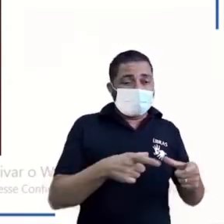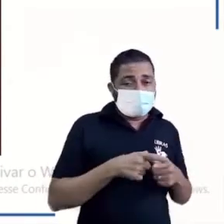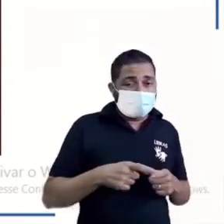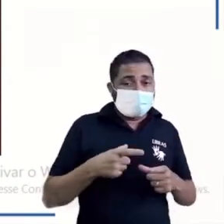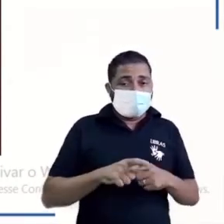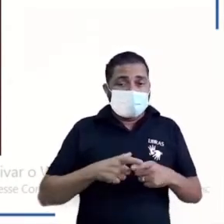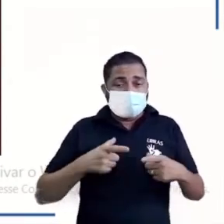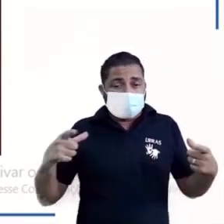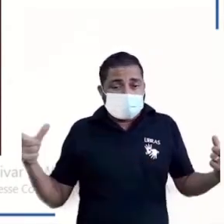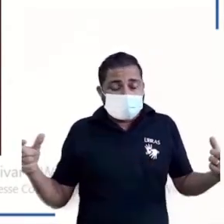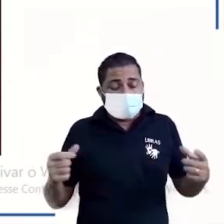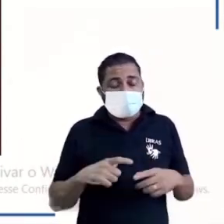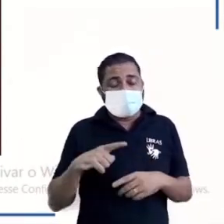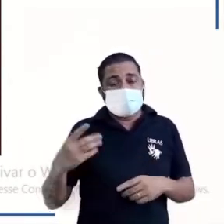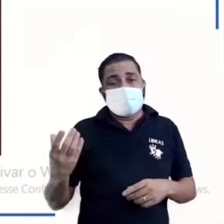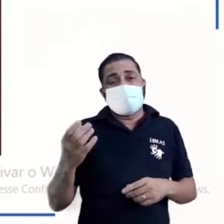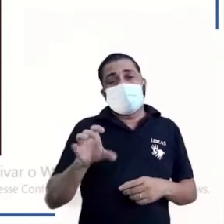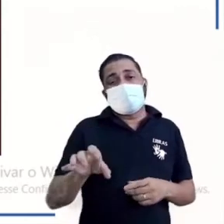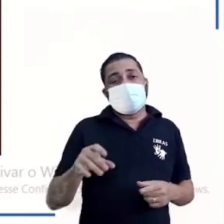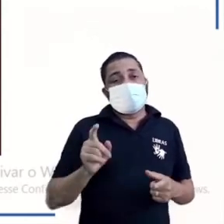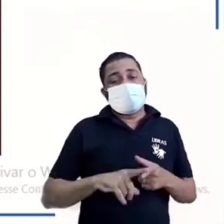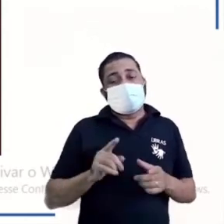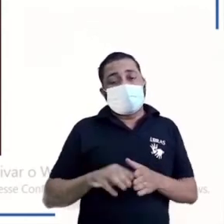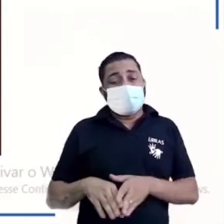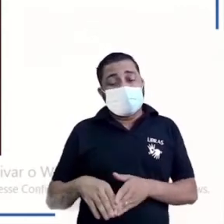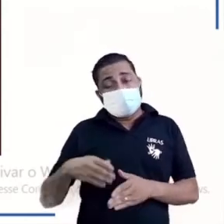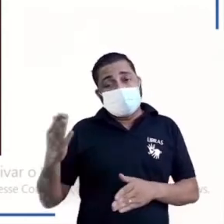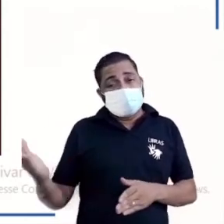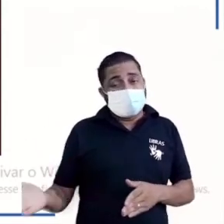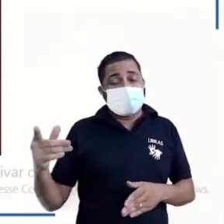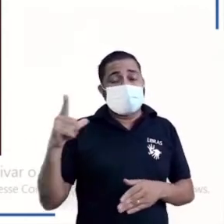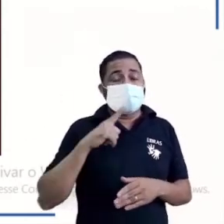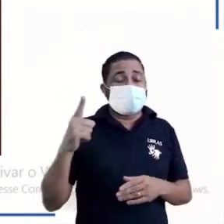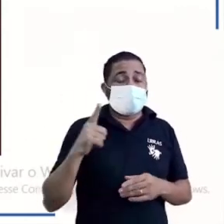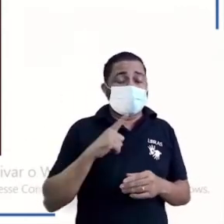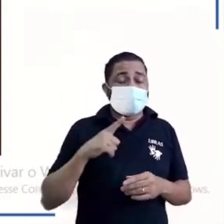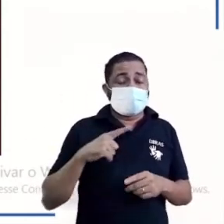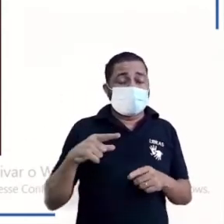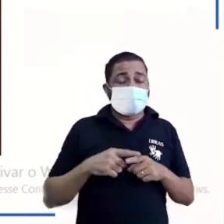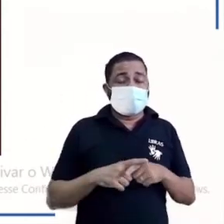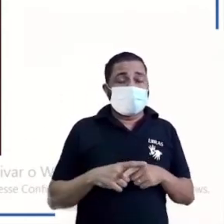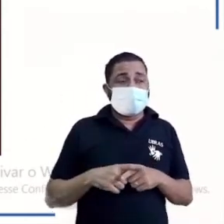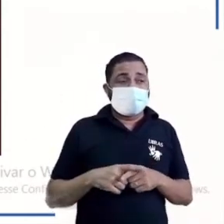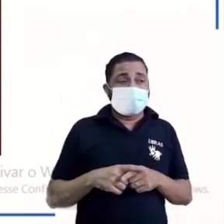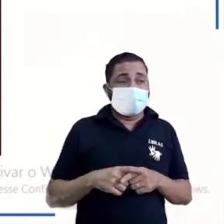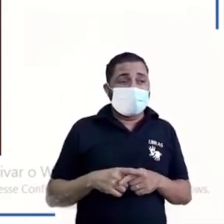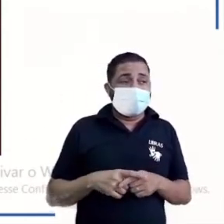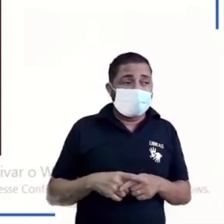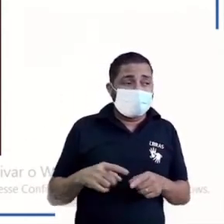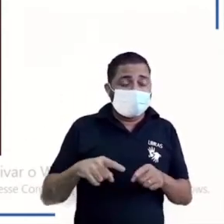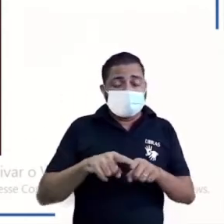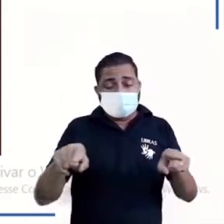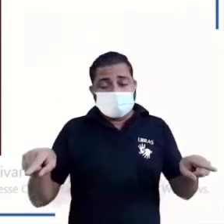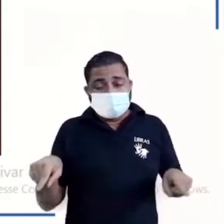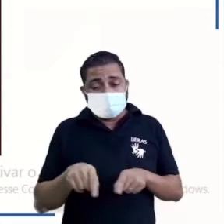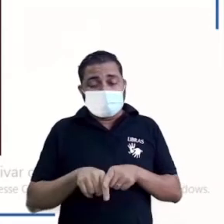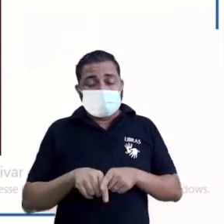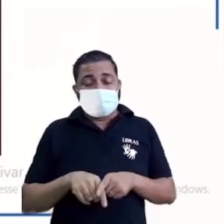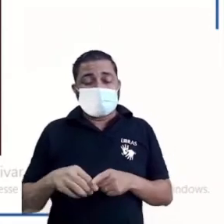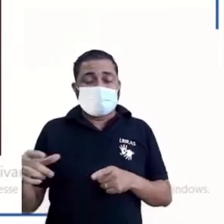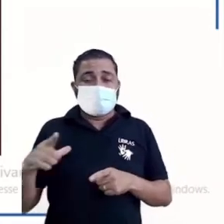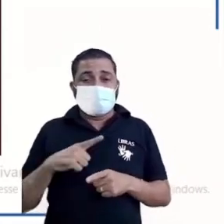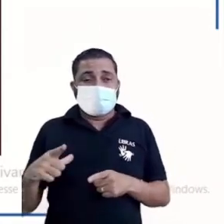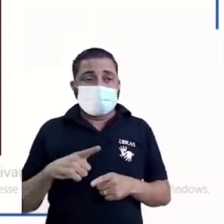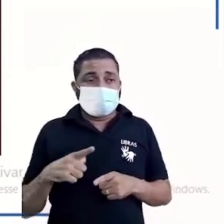grandes para você compor dentro deles. E aqui do lado direito você tem, né, a imagem de um espaço onde